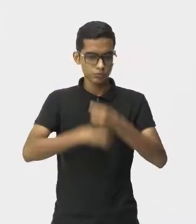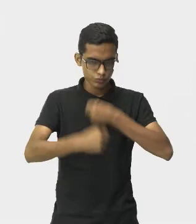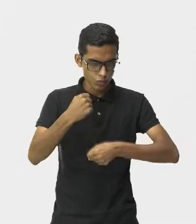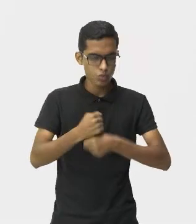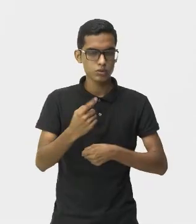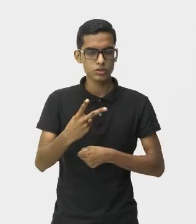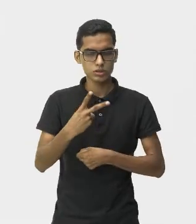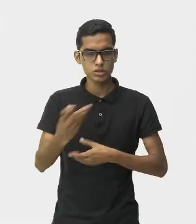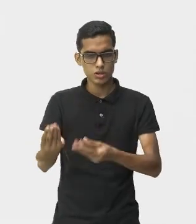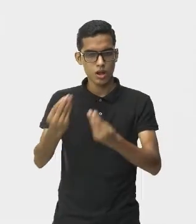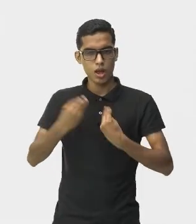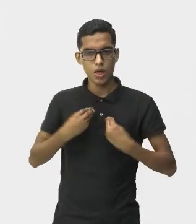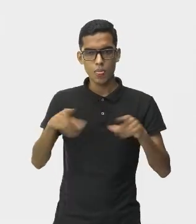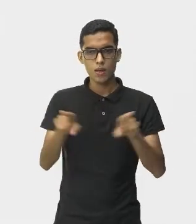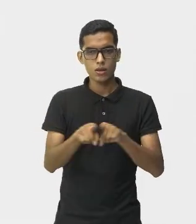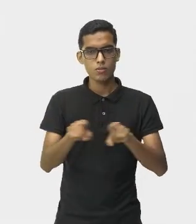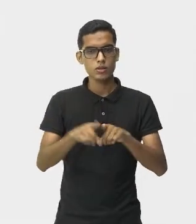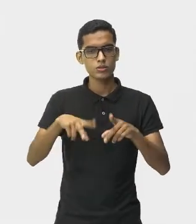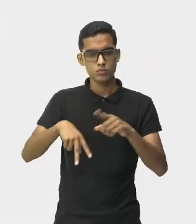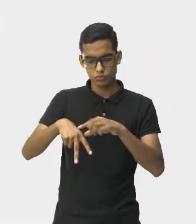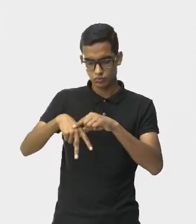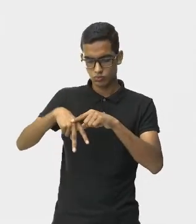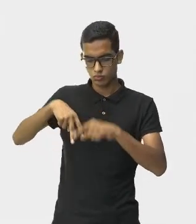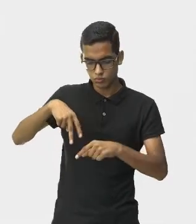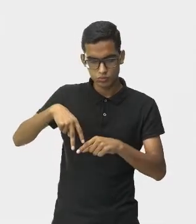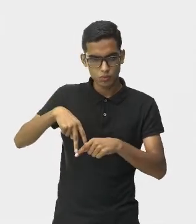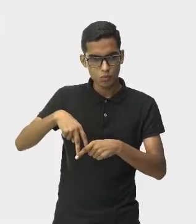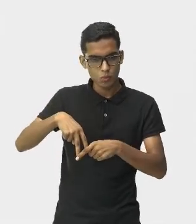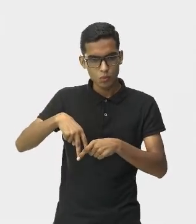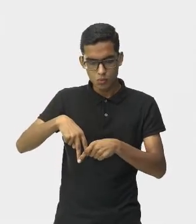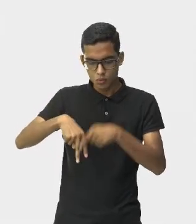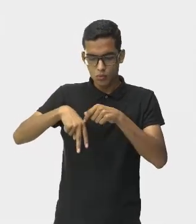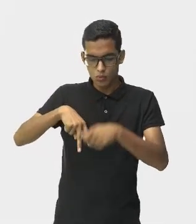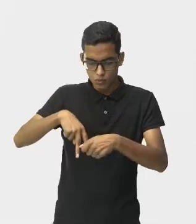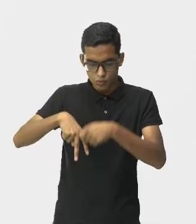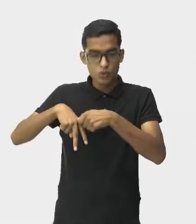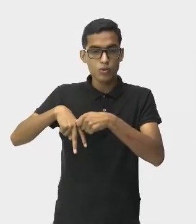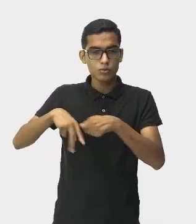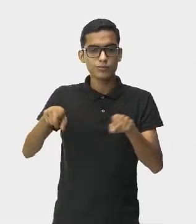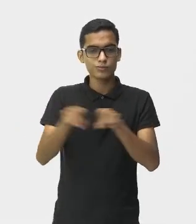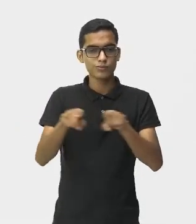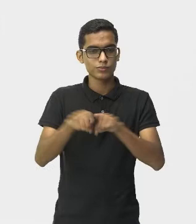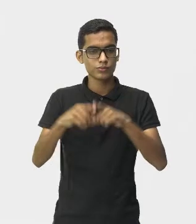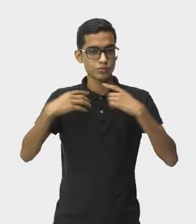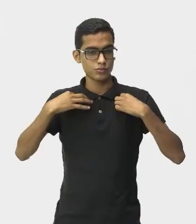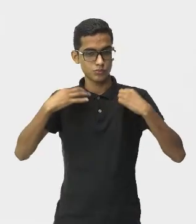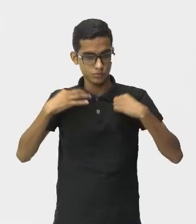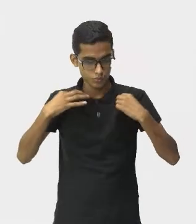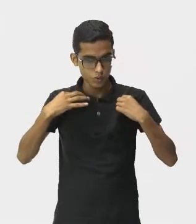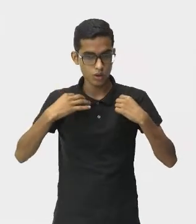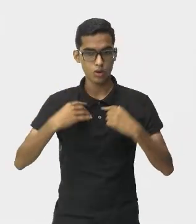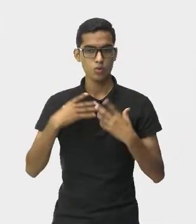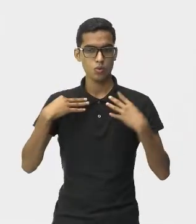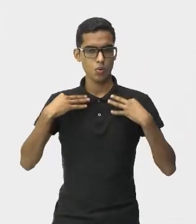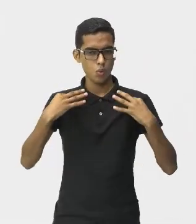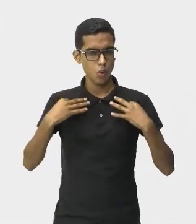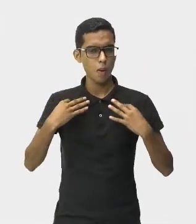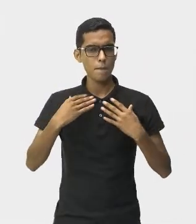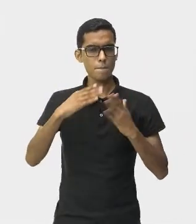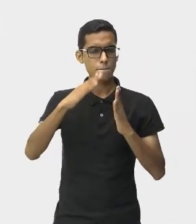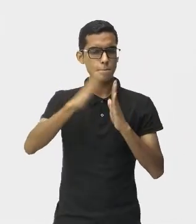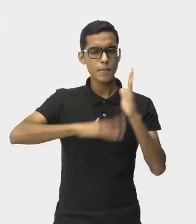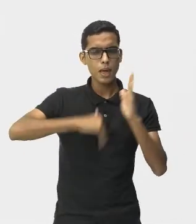uma calça e uma camisa e uma veste de algodão pintadas de preto para cada indivíduo. Isso aqui